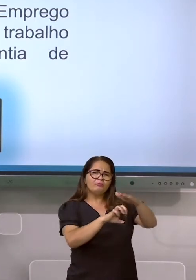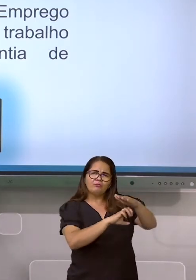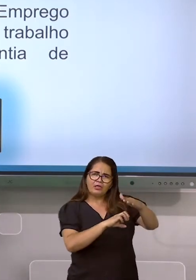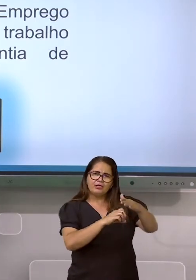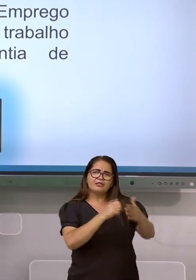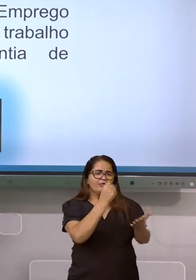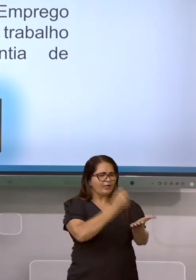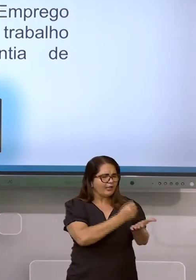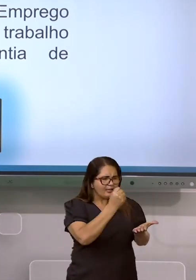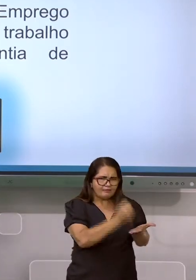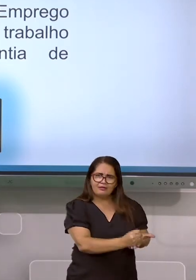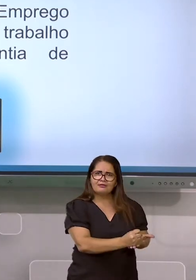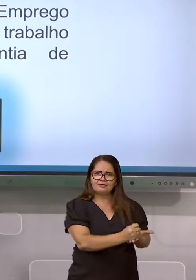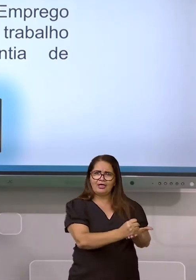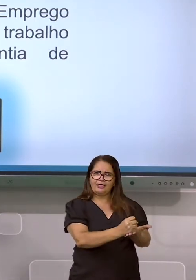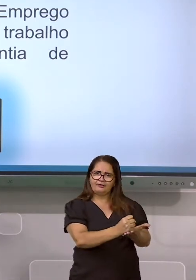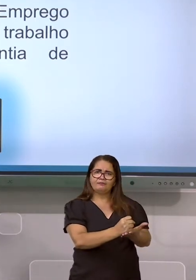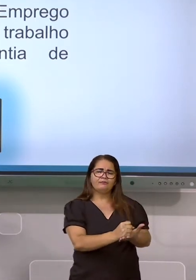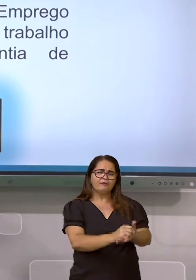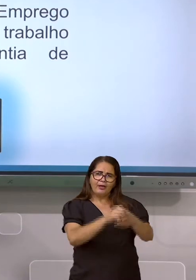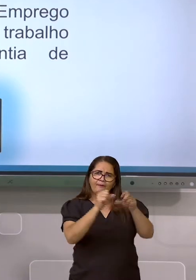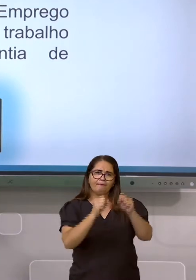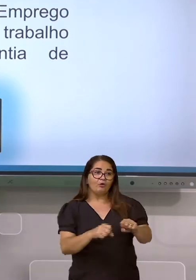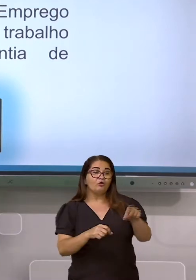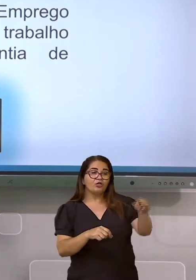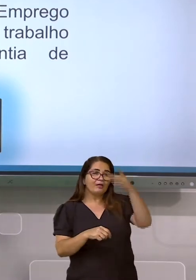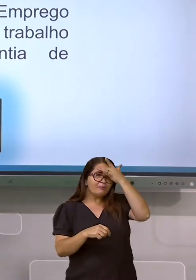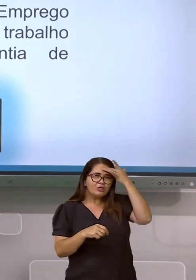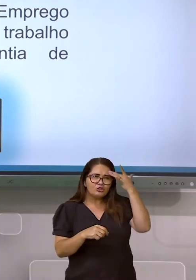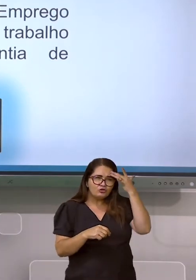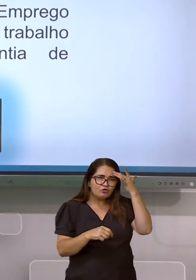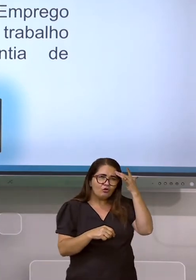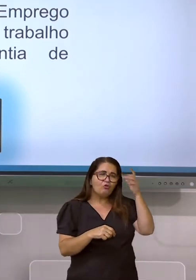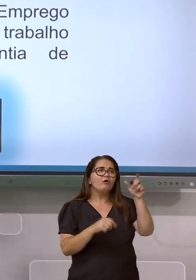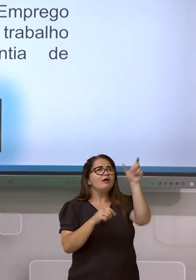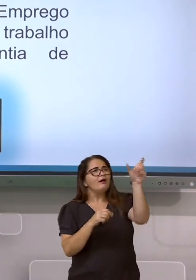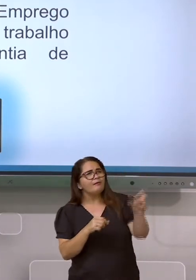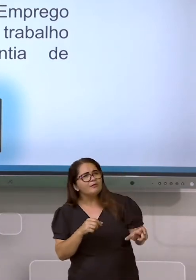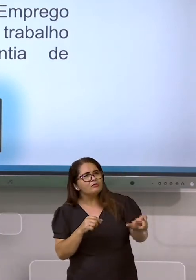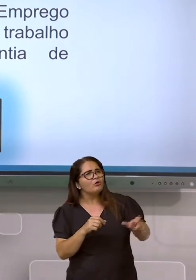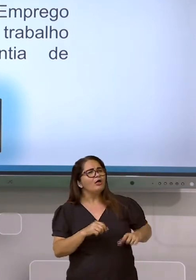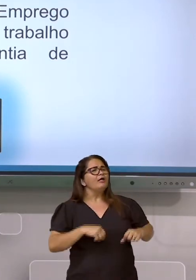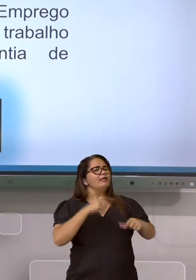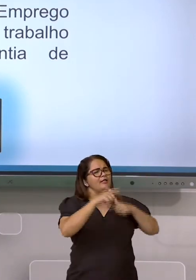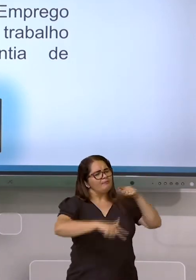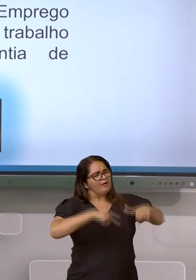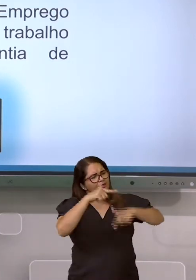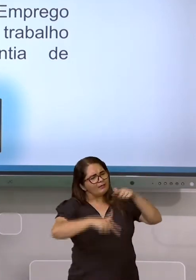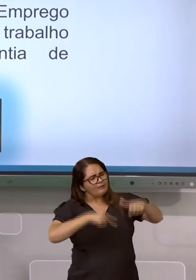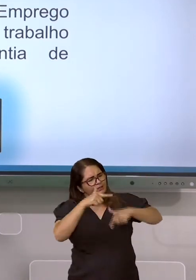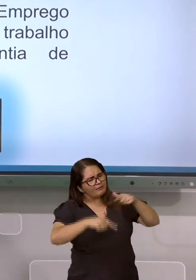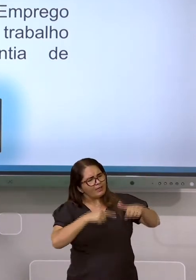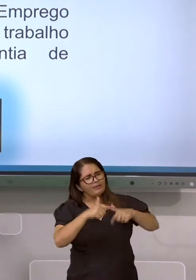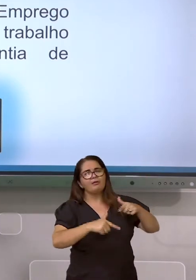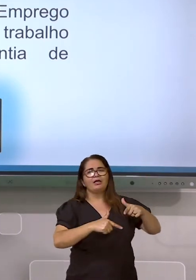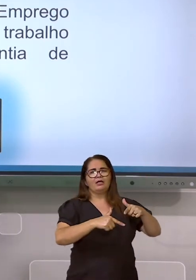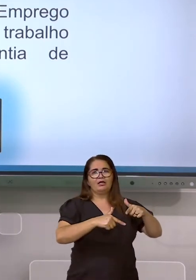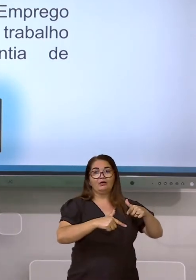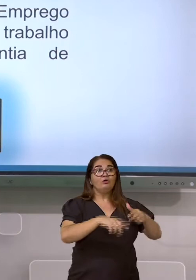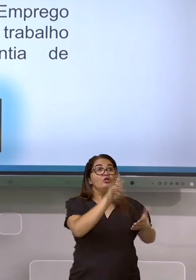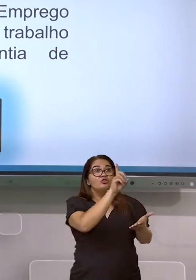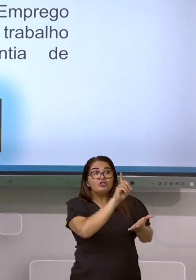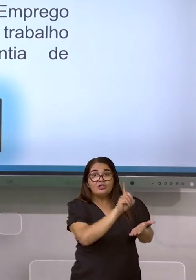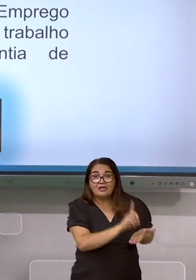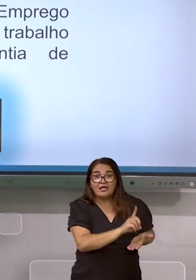férias, 13º, é depositado o FGTS, certo? O INSS